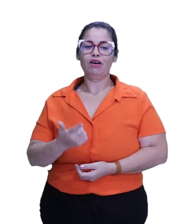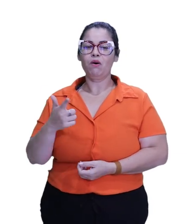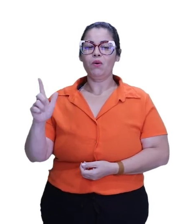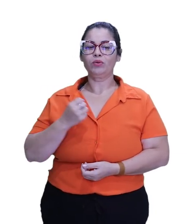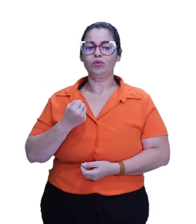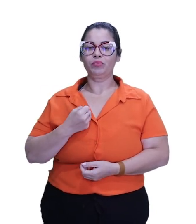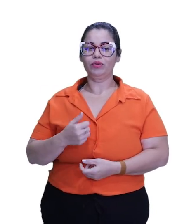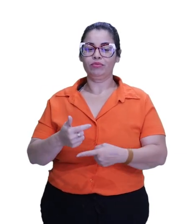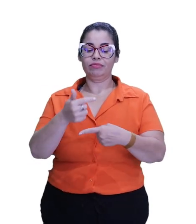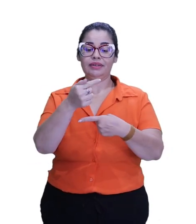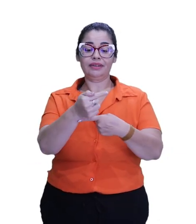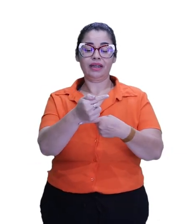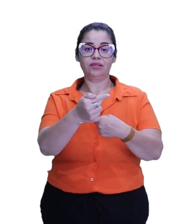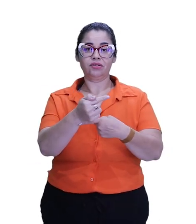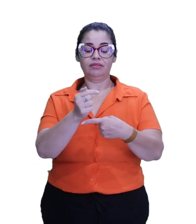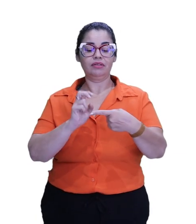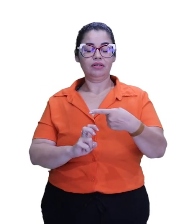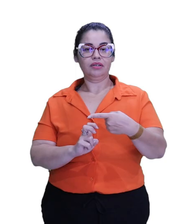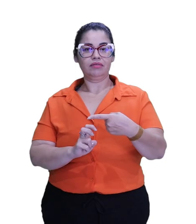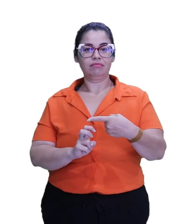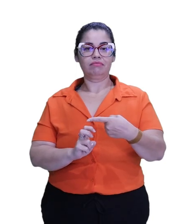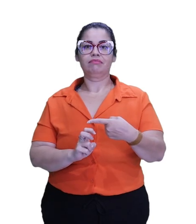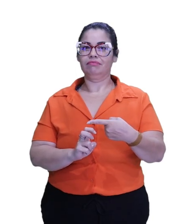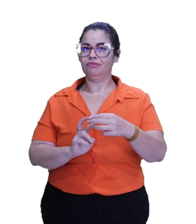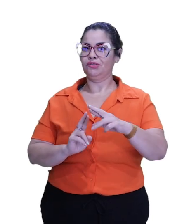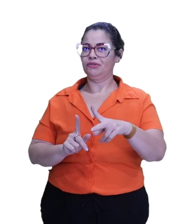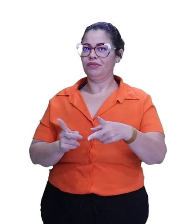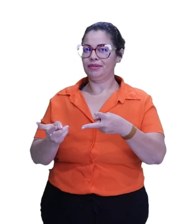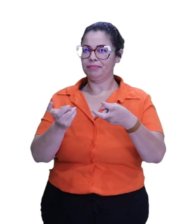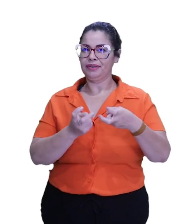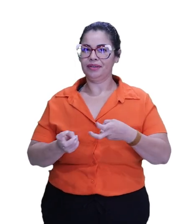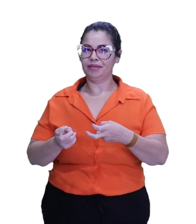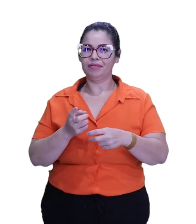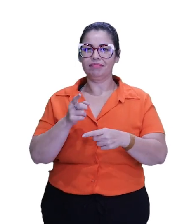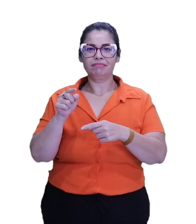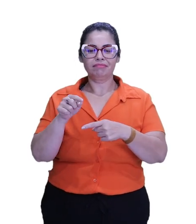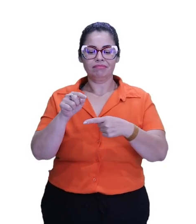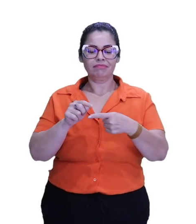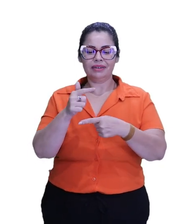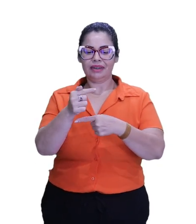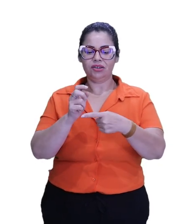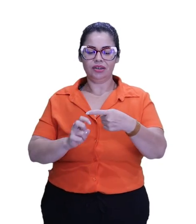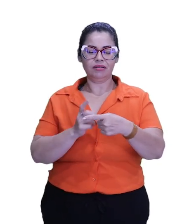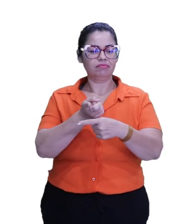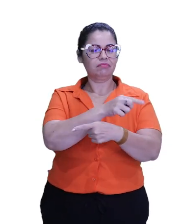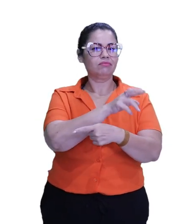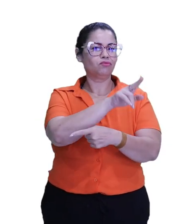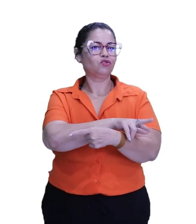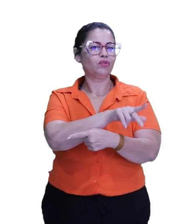E esta fração? 7 quintos. Percebe alguma diferença entre ela e as outras que já vimos